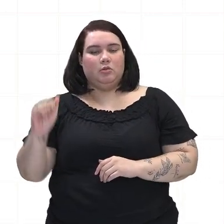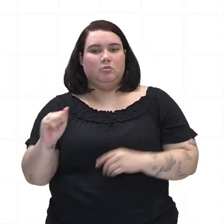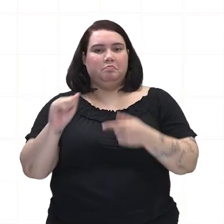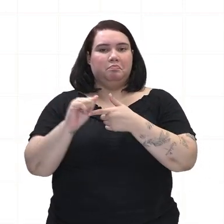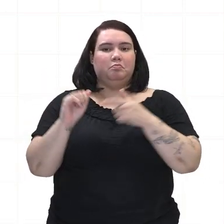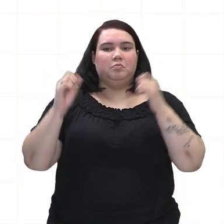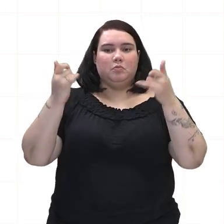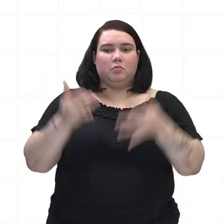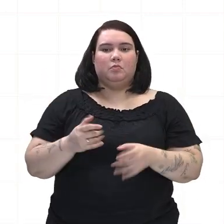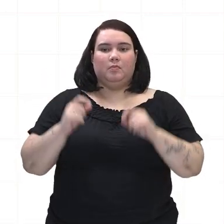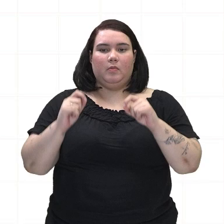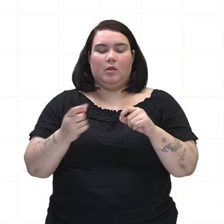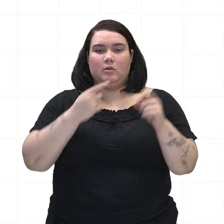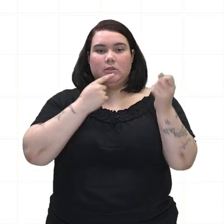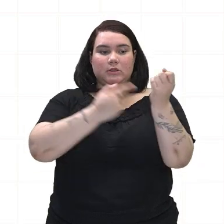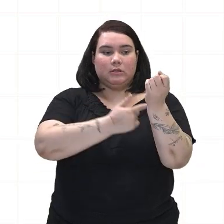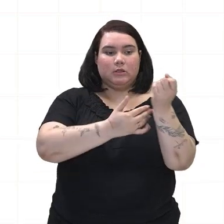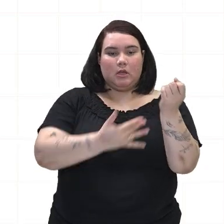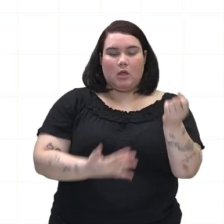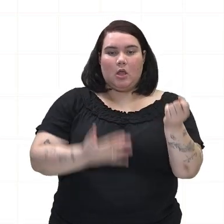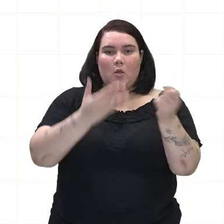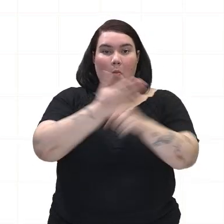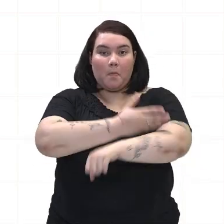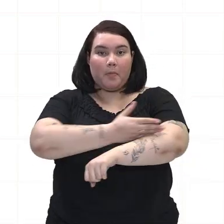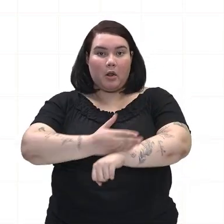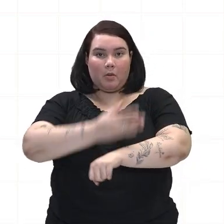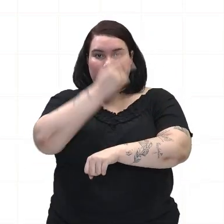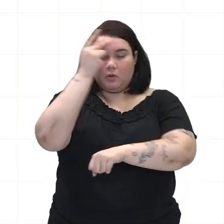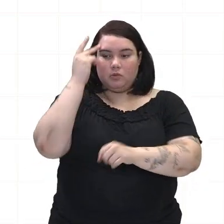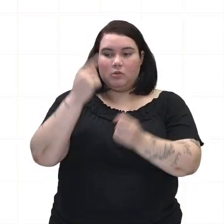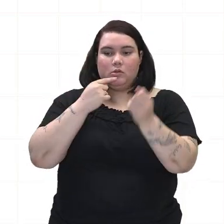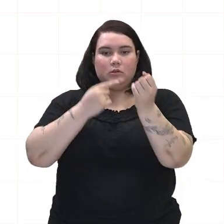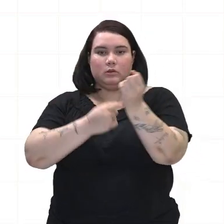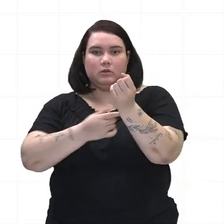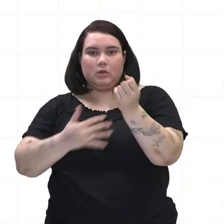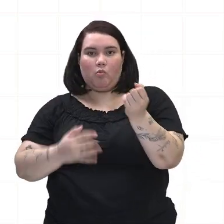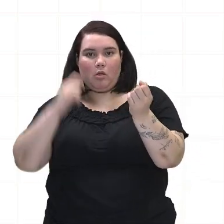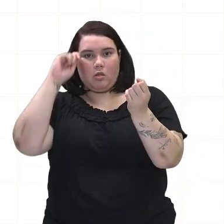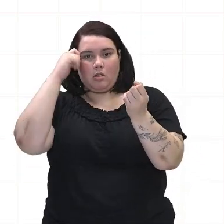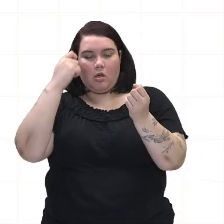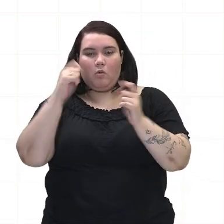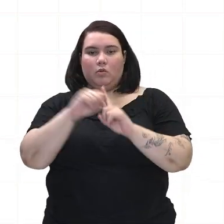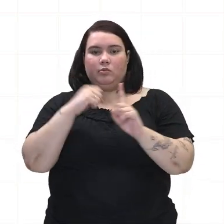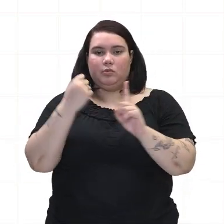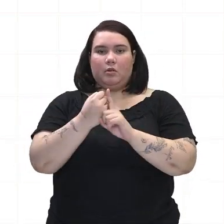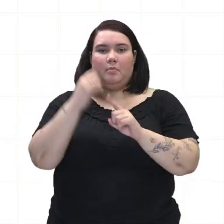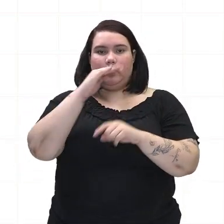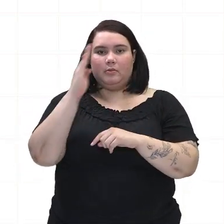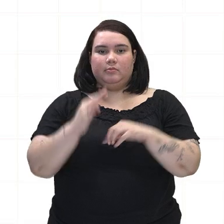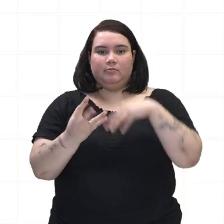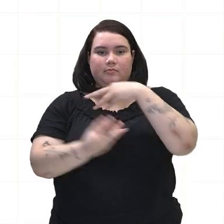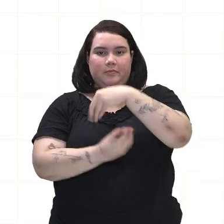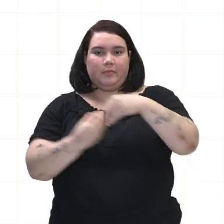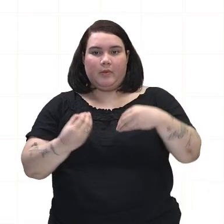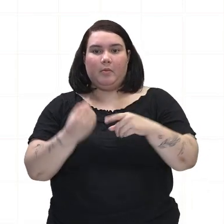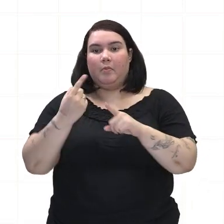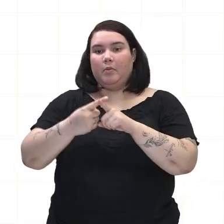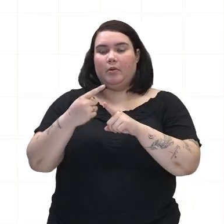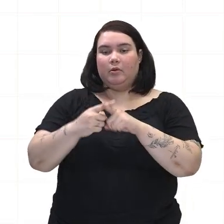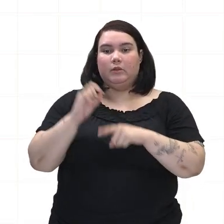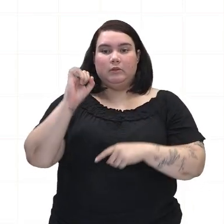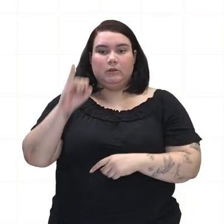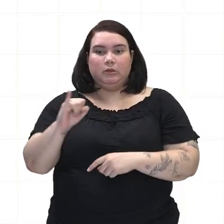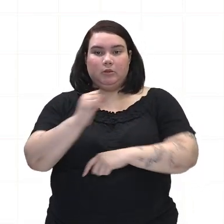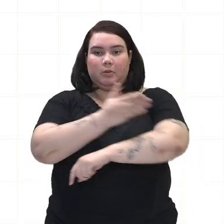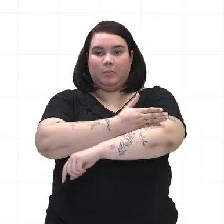a mistura do sangue do branco com o negro, a sociedade brasileira ia se tornar totalmente branca. Porque uma vez que o